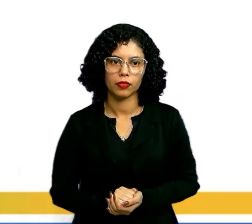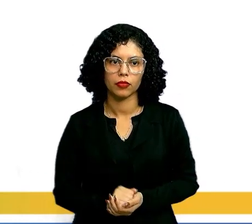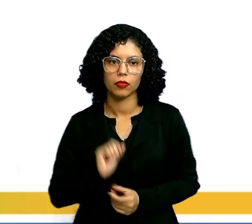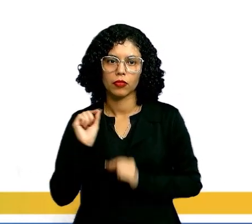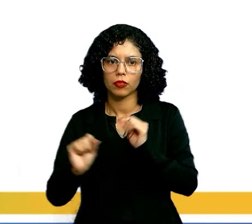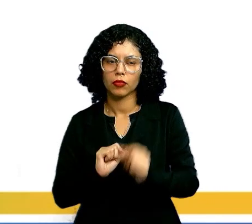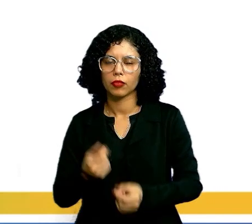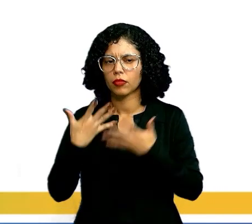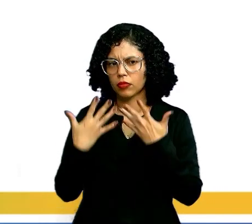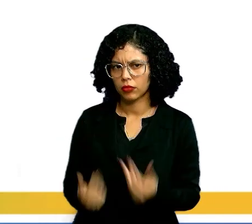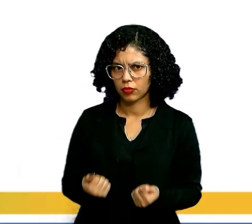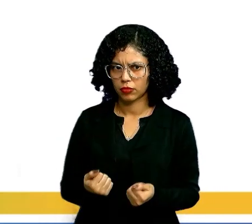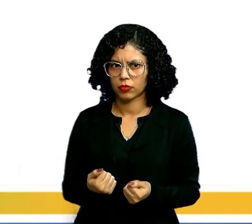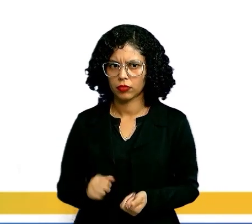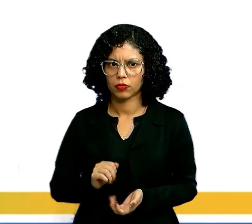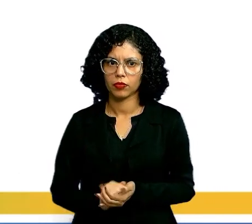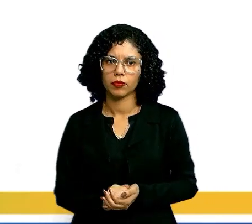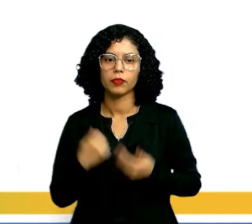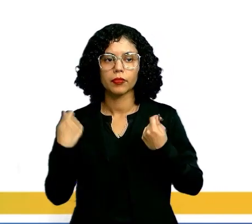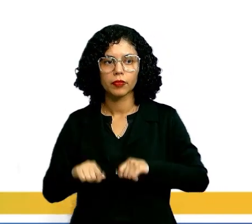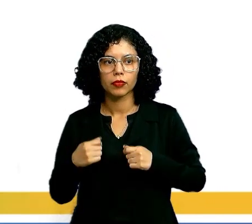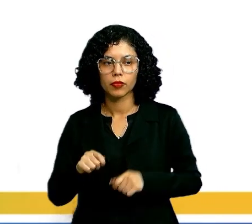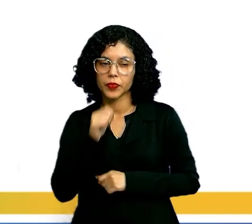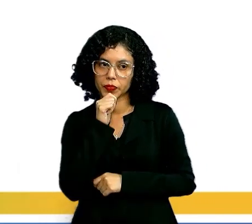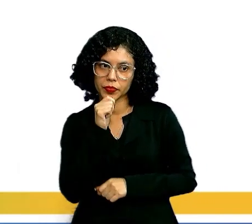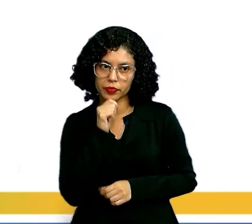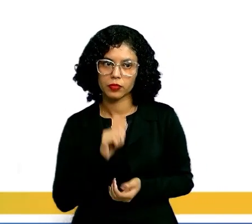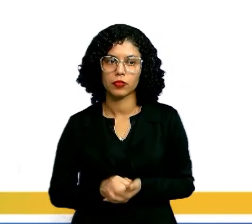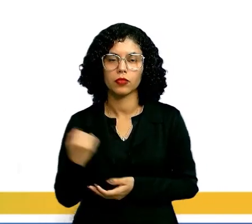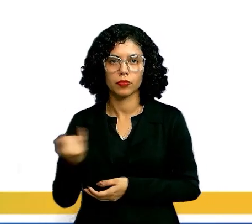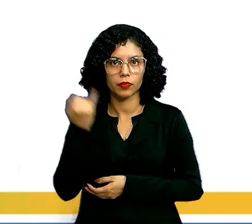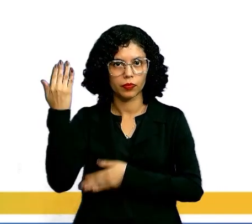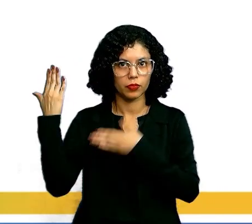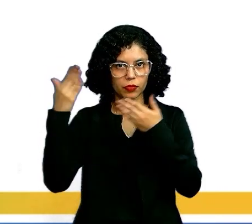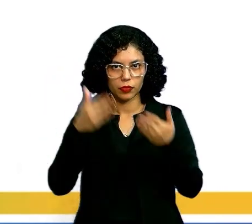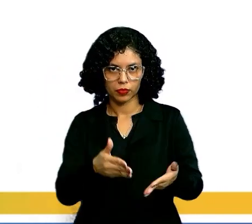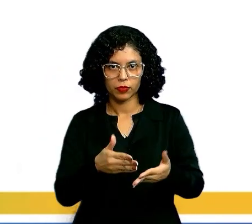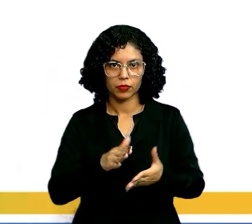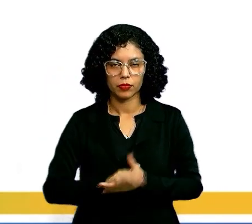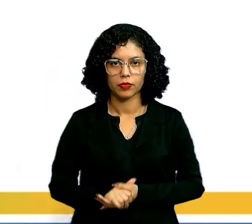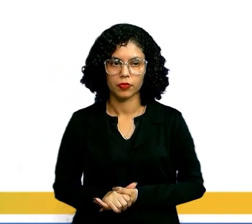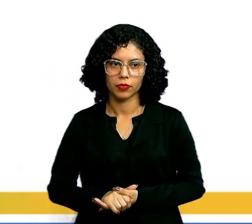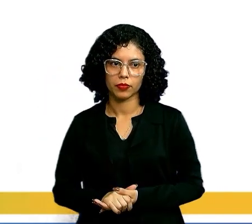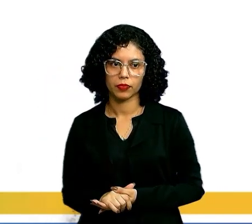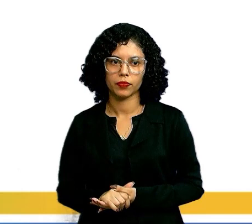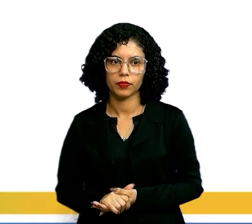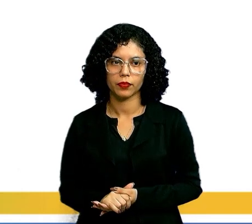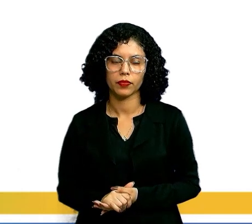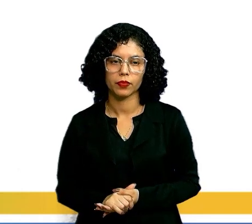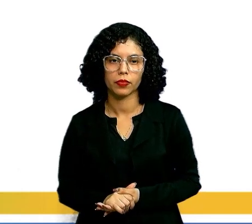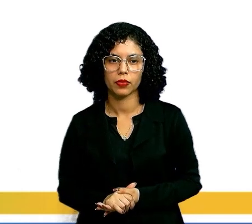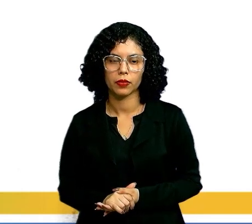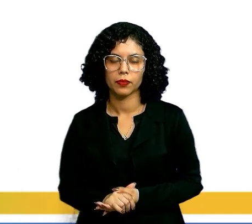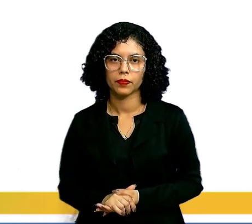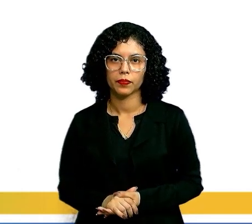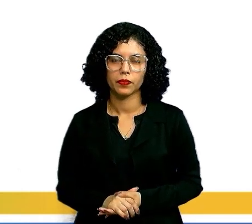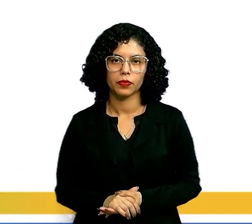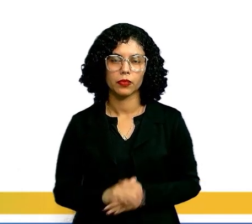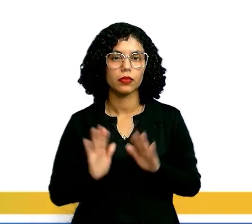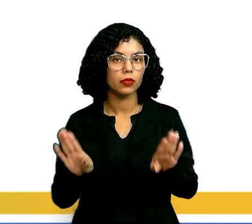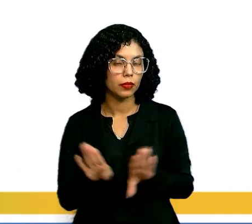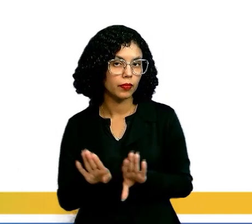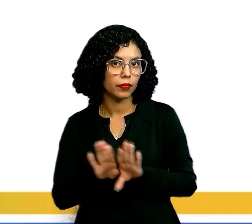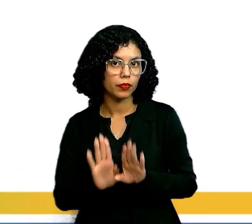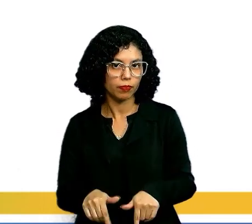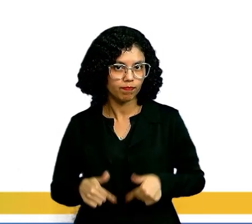manifestação do que elas admitem ou pretendem admitir ao nível dos princípios